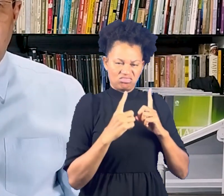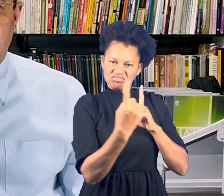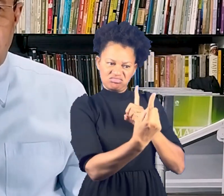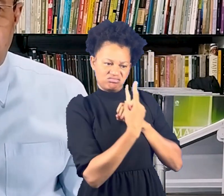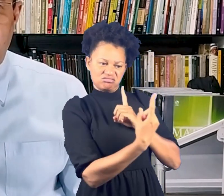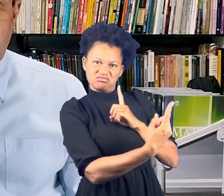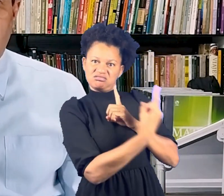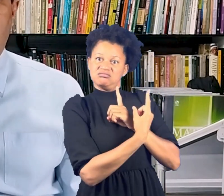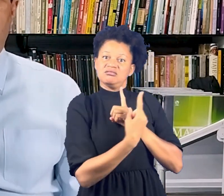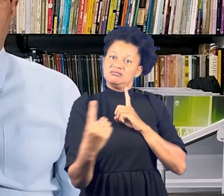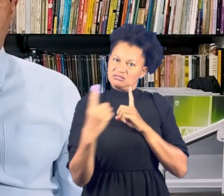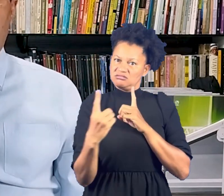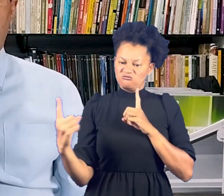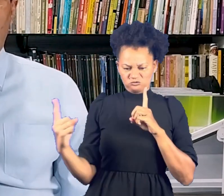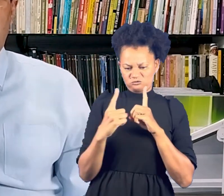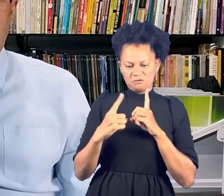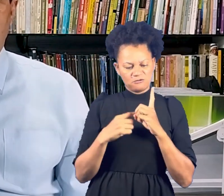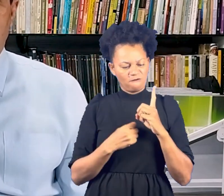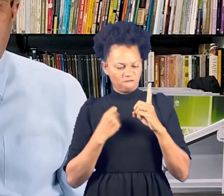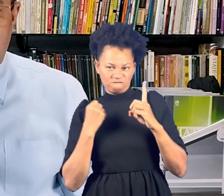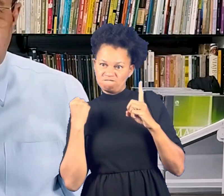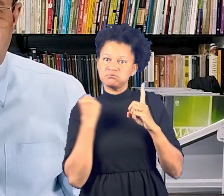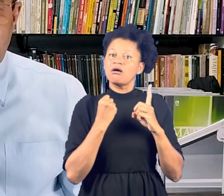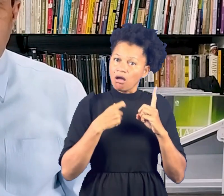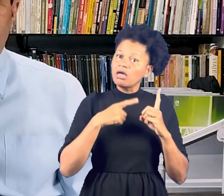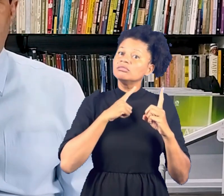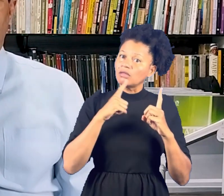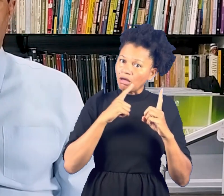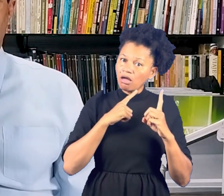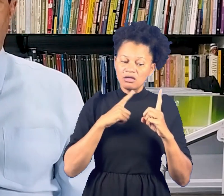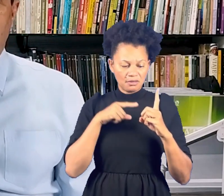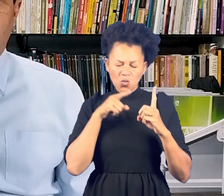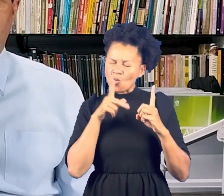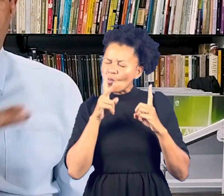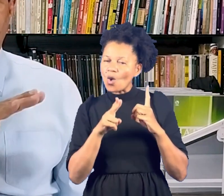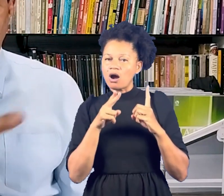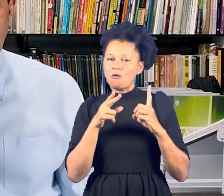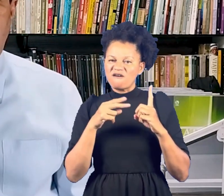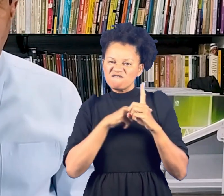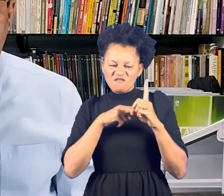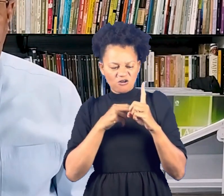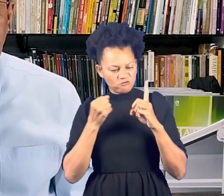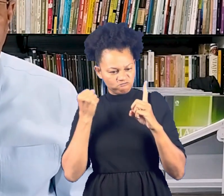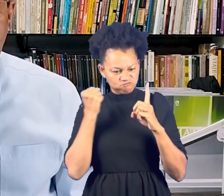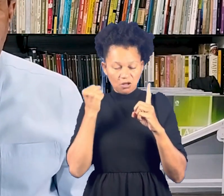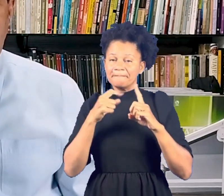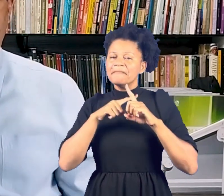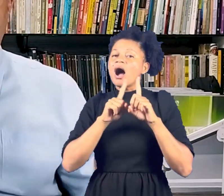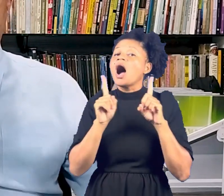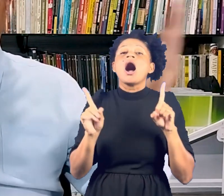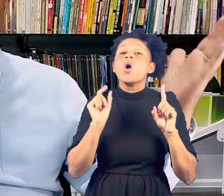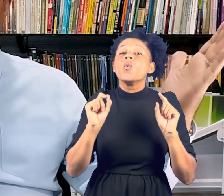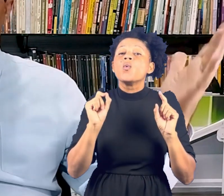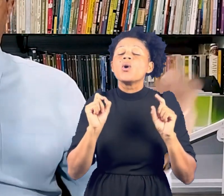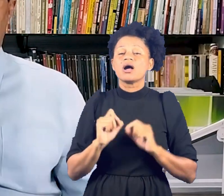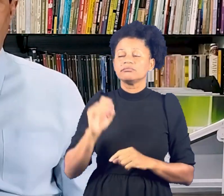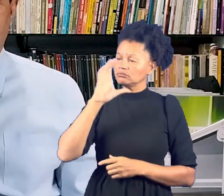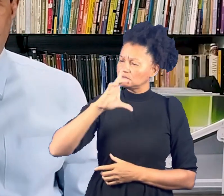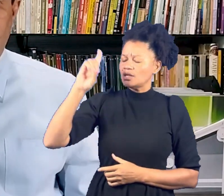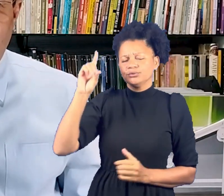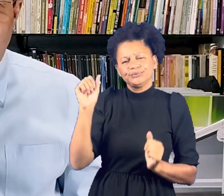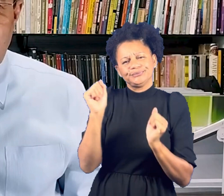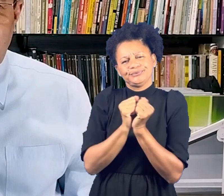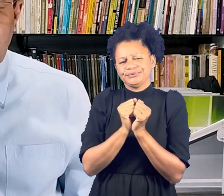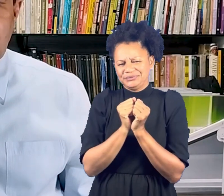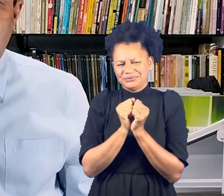da lâmina, vive na ponta da espada, vive no fio da navalha. Mas, se